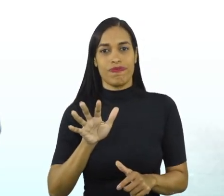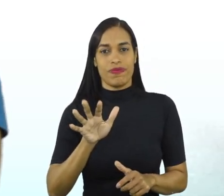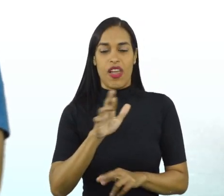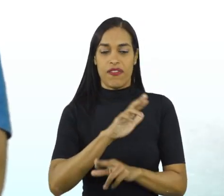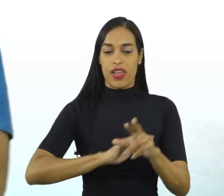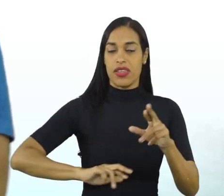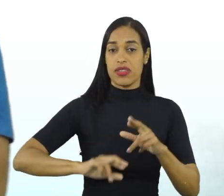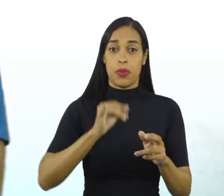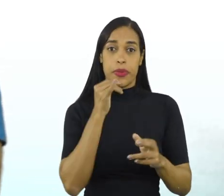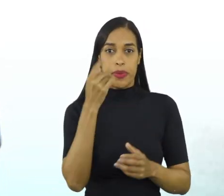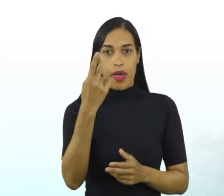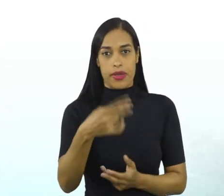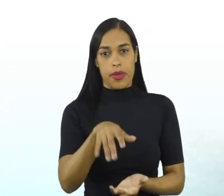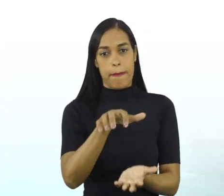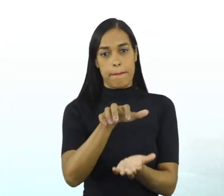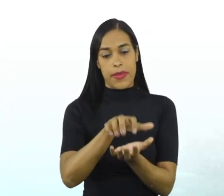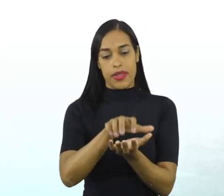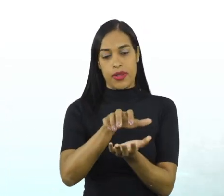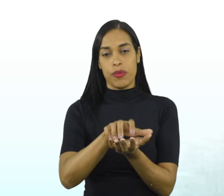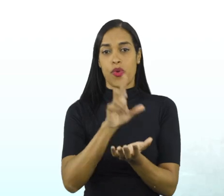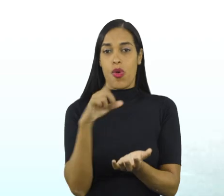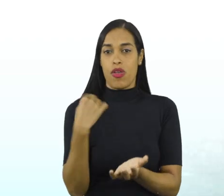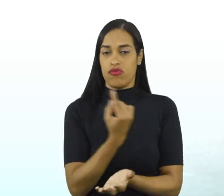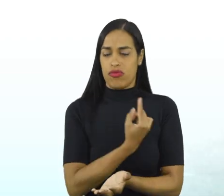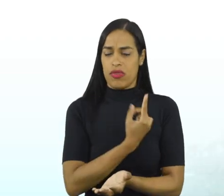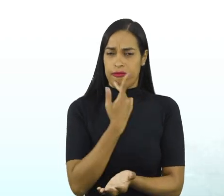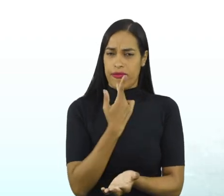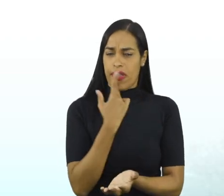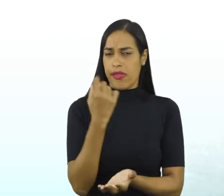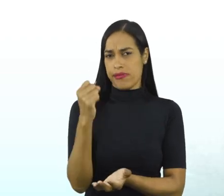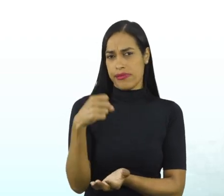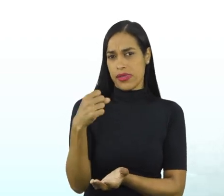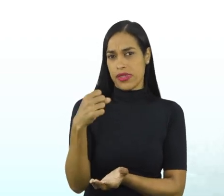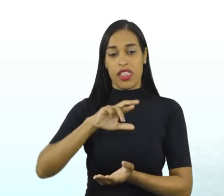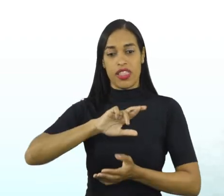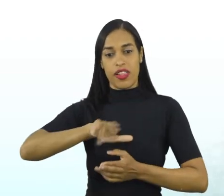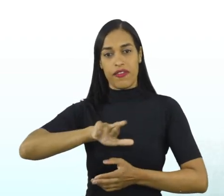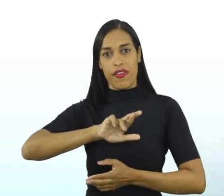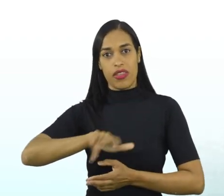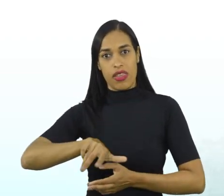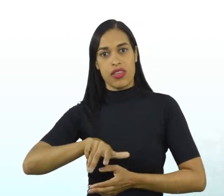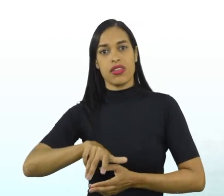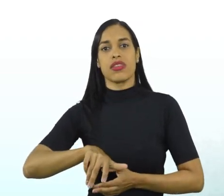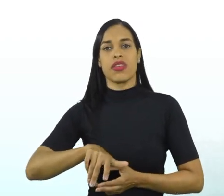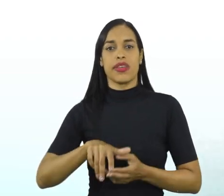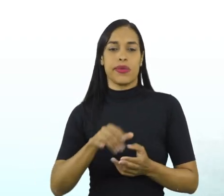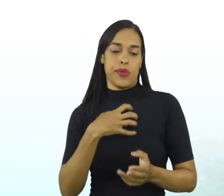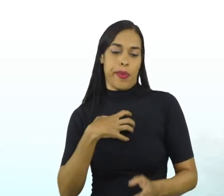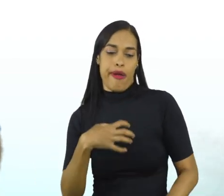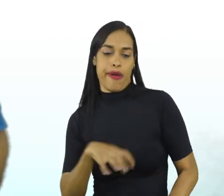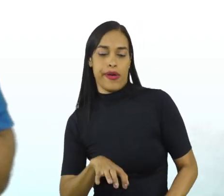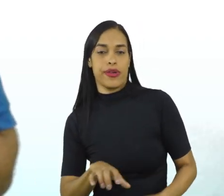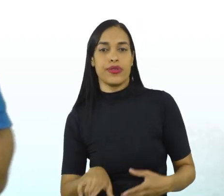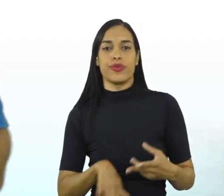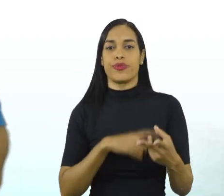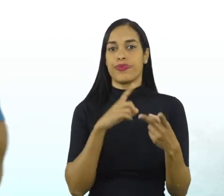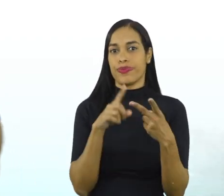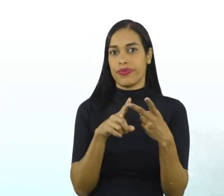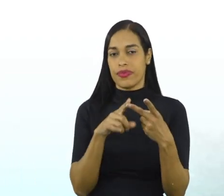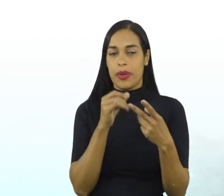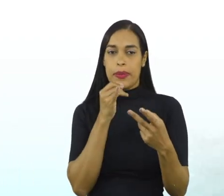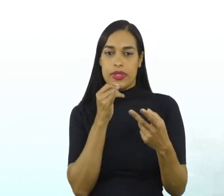O pernambucano, ele fala diferente, né, do baiano. E vejam